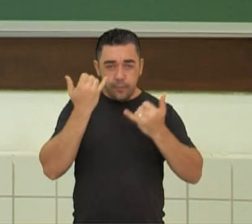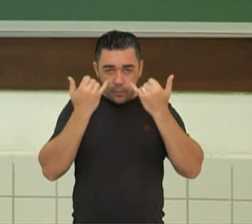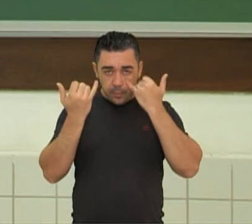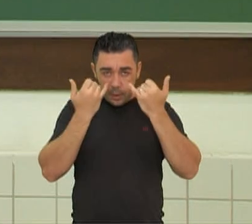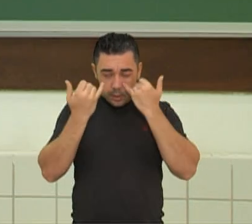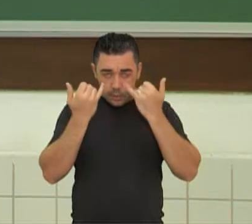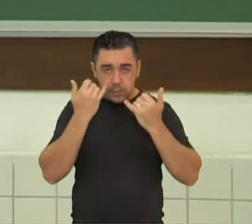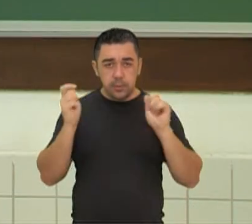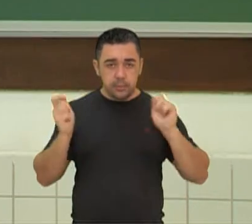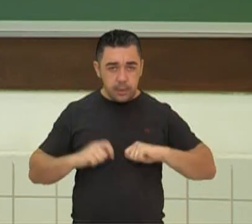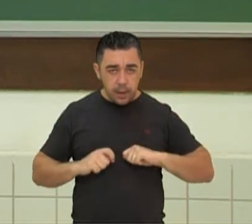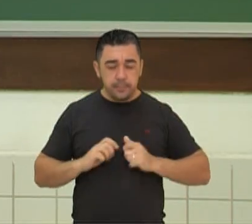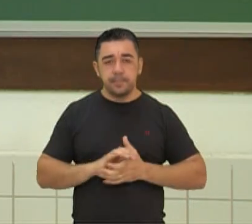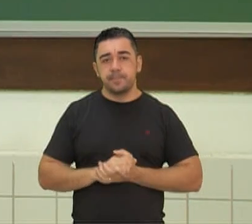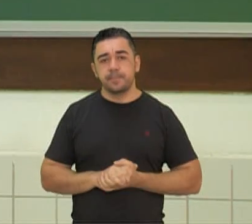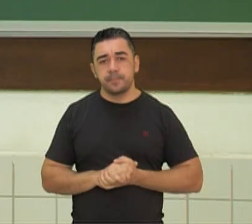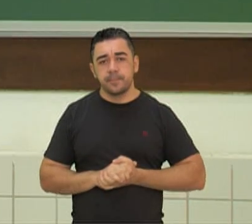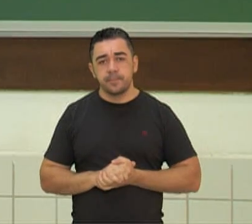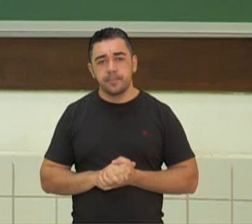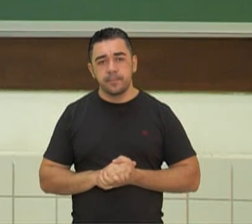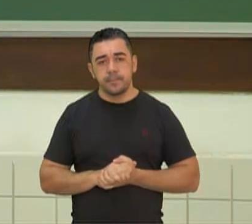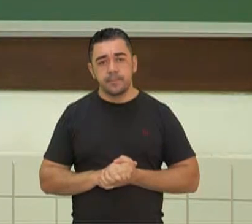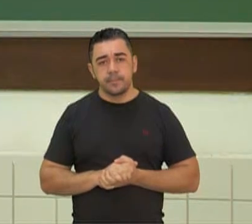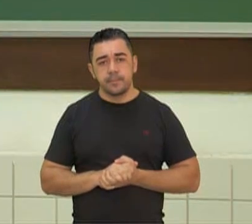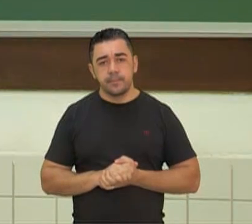informações explícitas.